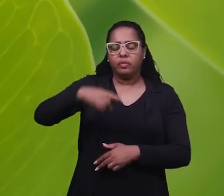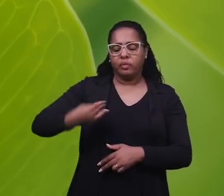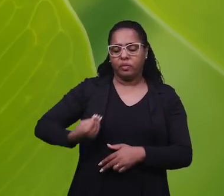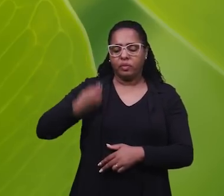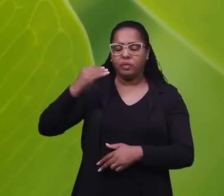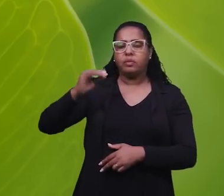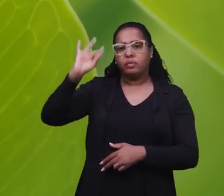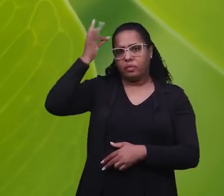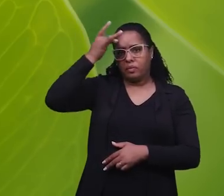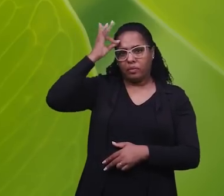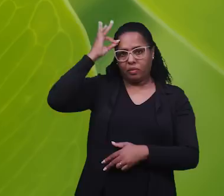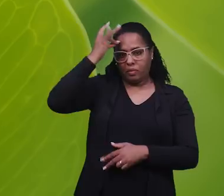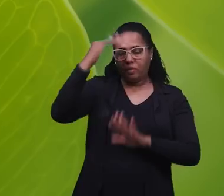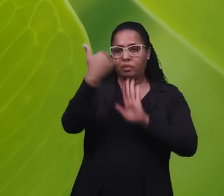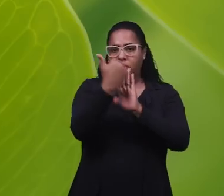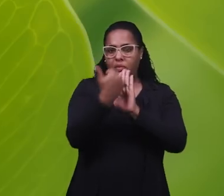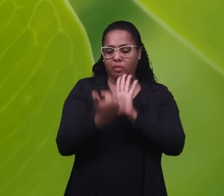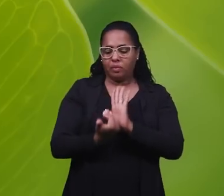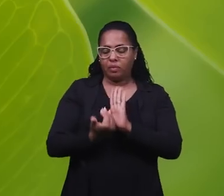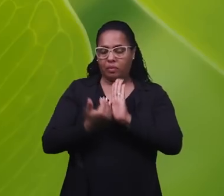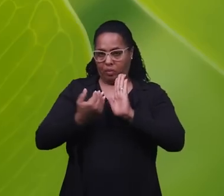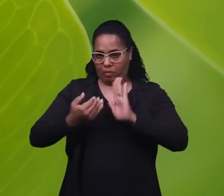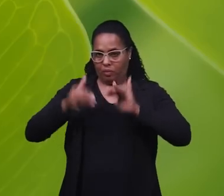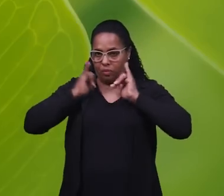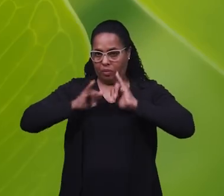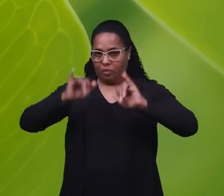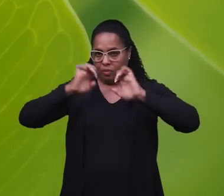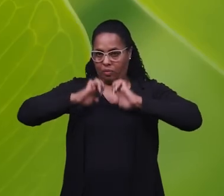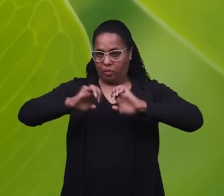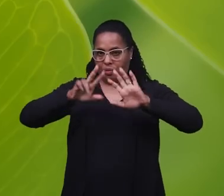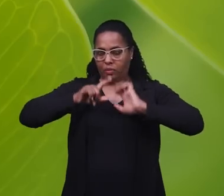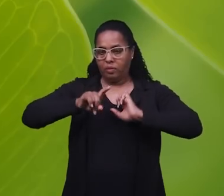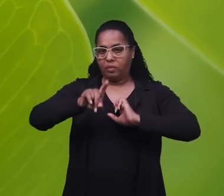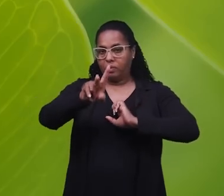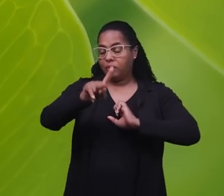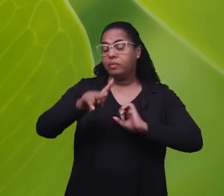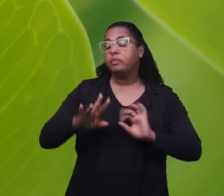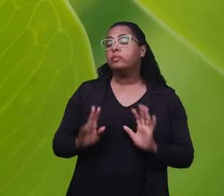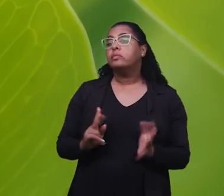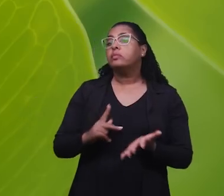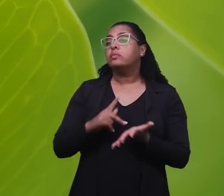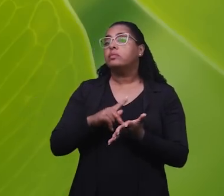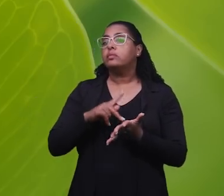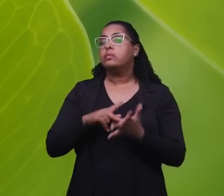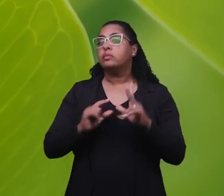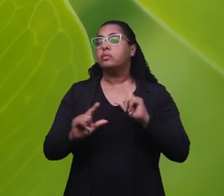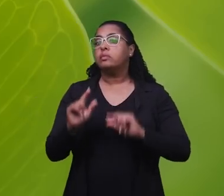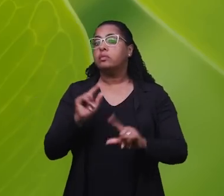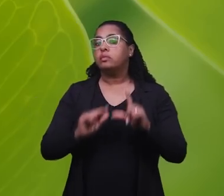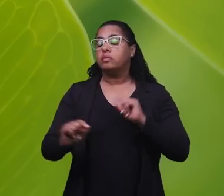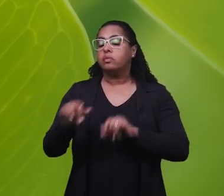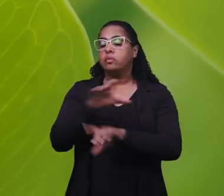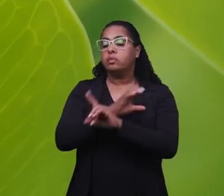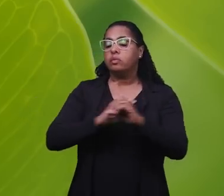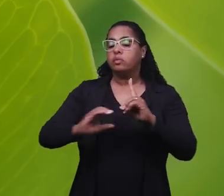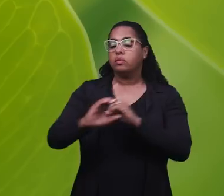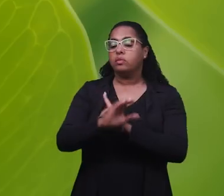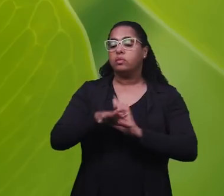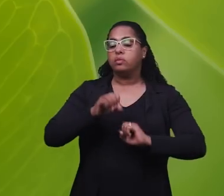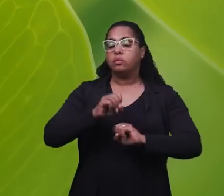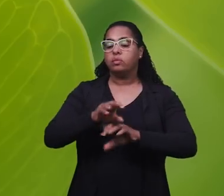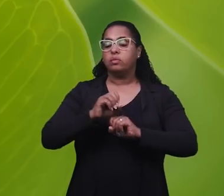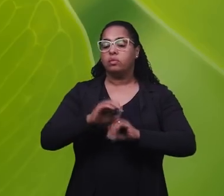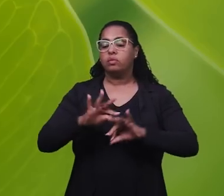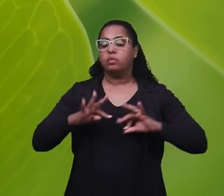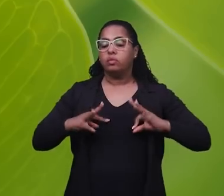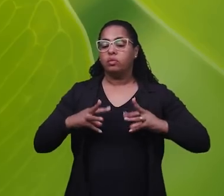vidas espirituais o programa Anunciando o Evangelho Eterno, onde na verdade tem sido um culto de ensino